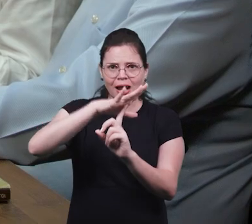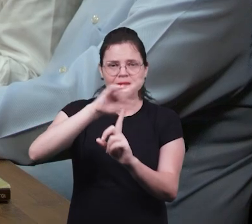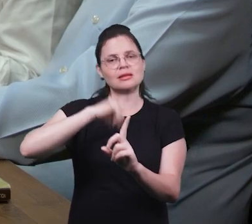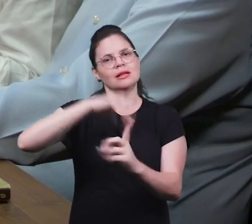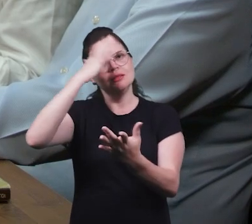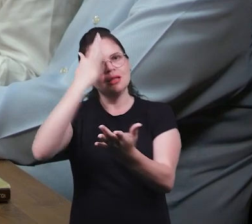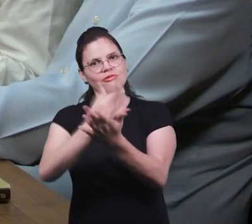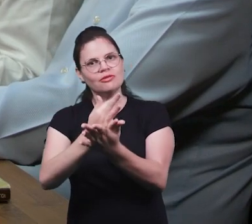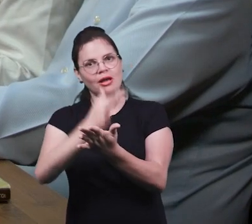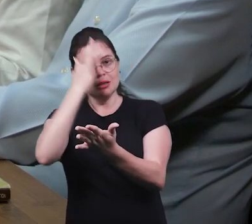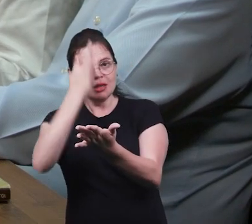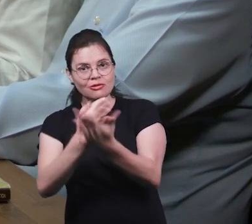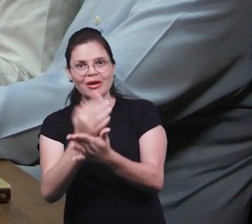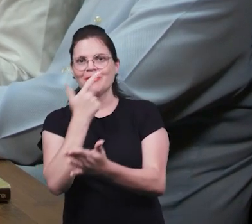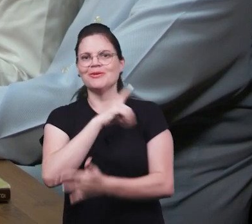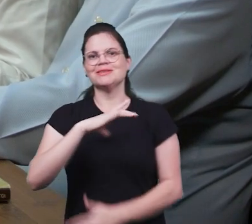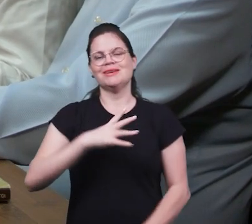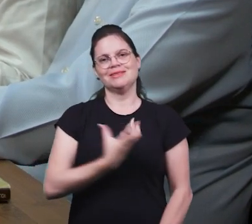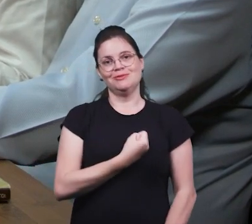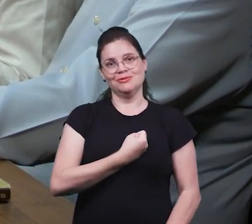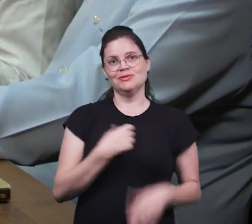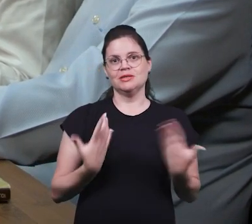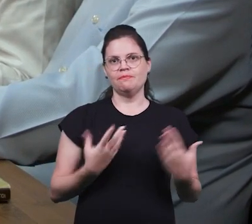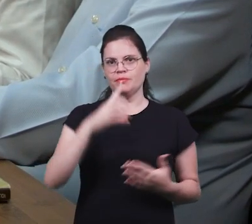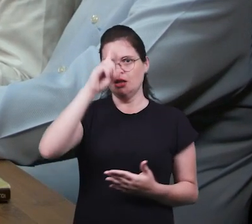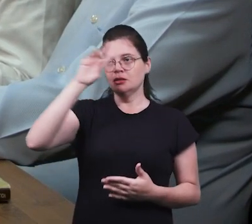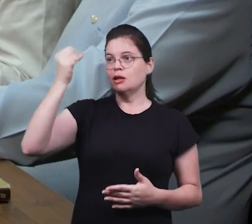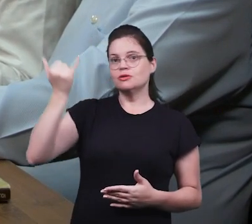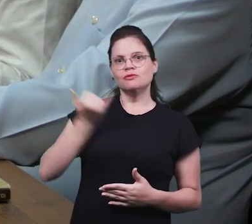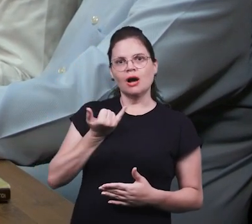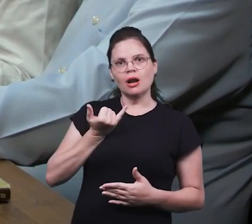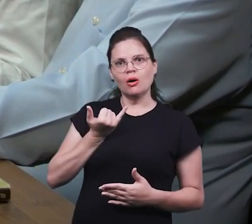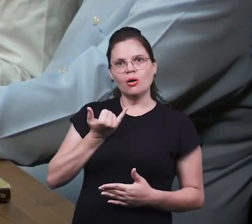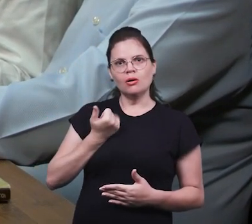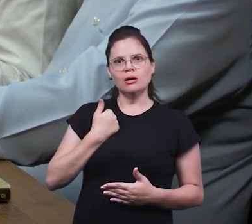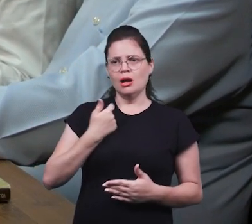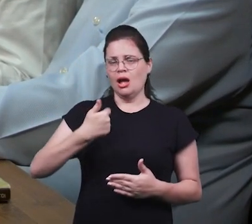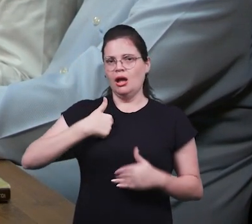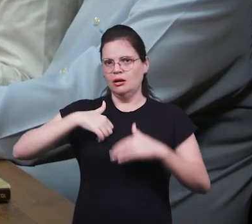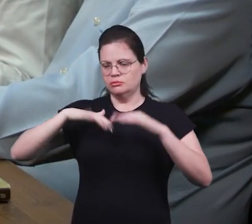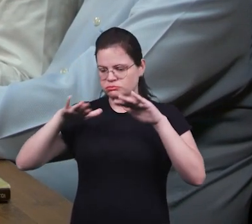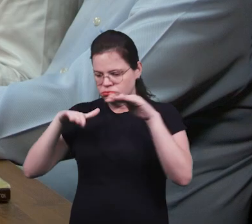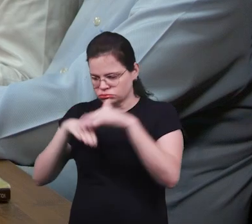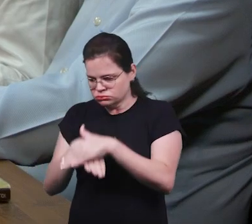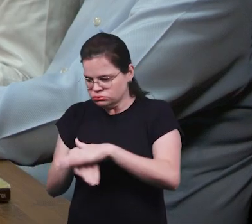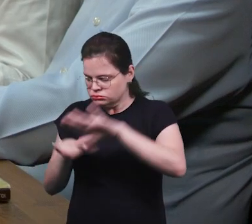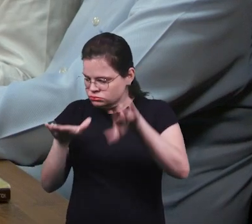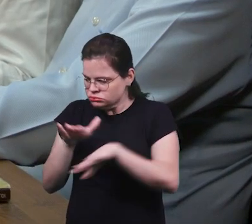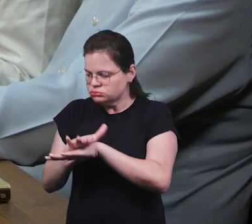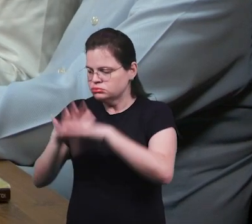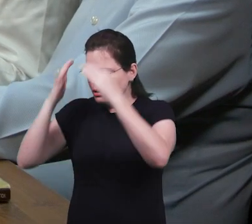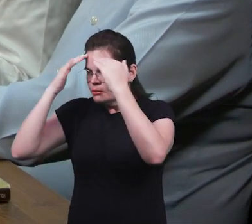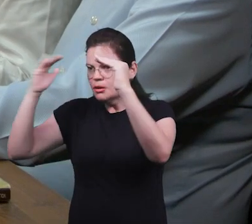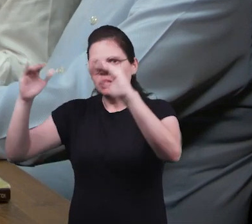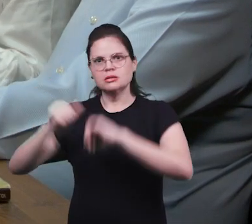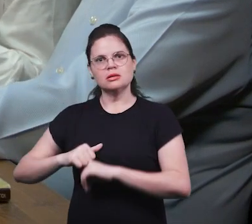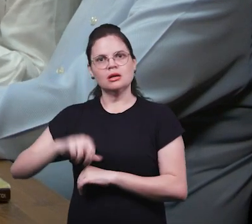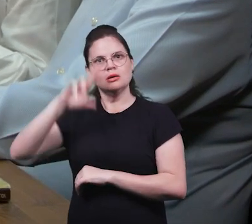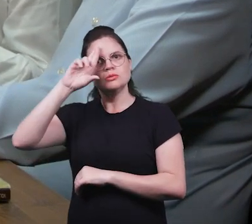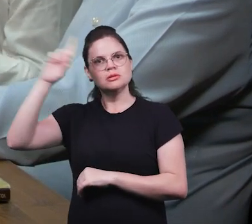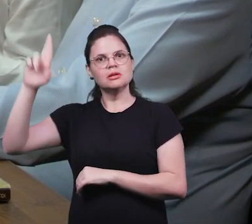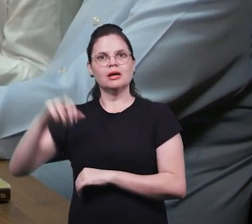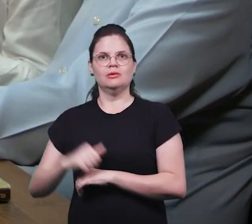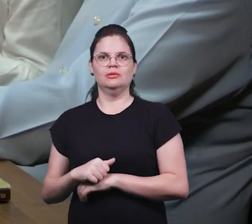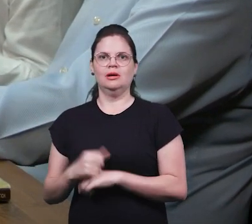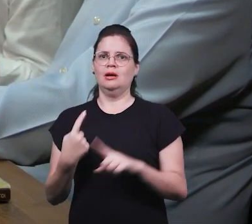Deus orientou dessa maneira? Então, Deus falou, cale-se toda a terra. Acate. Ele é o Senhor. O homem